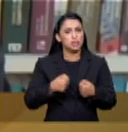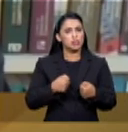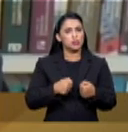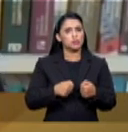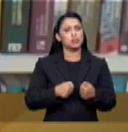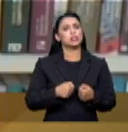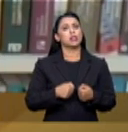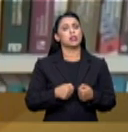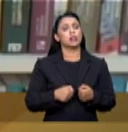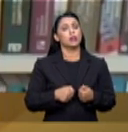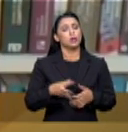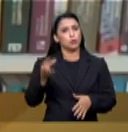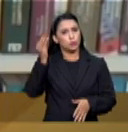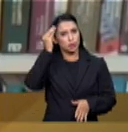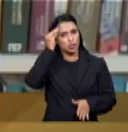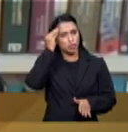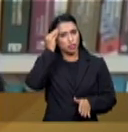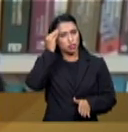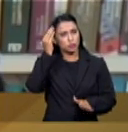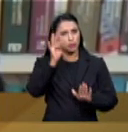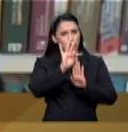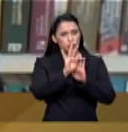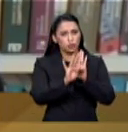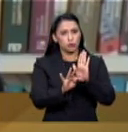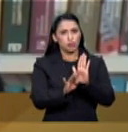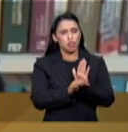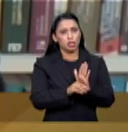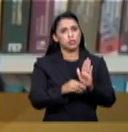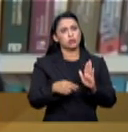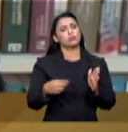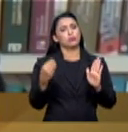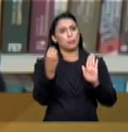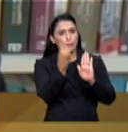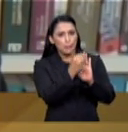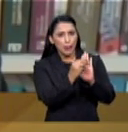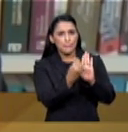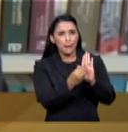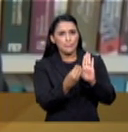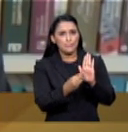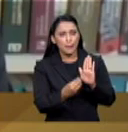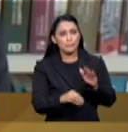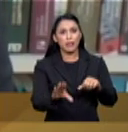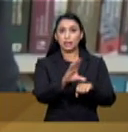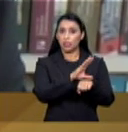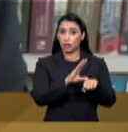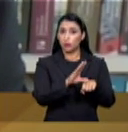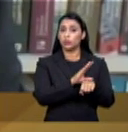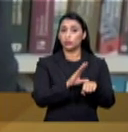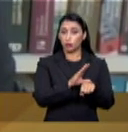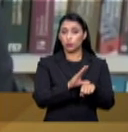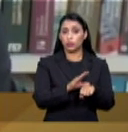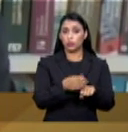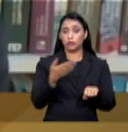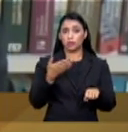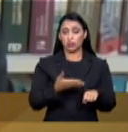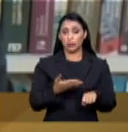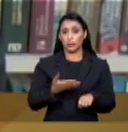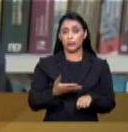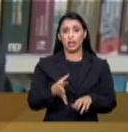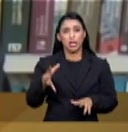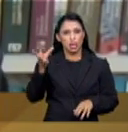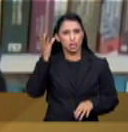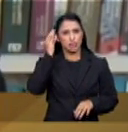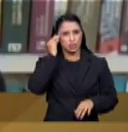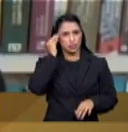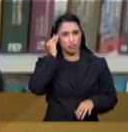interpretação sistemática aos dispositivos da Constituição. A interpretação sistemática,